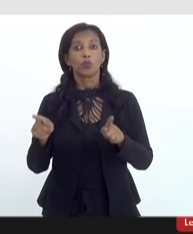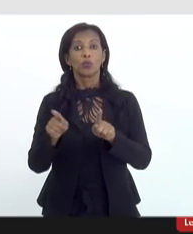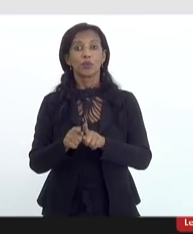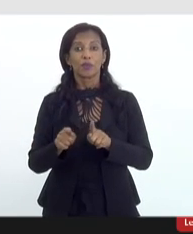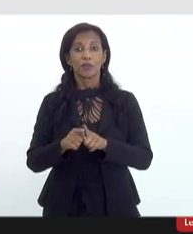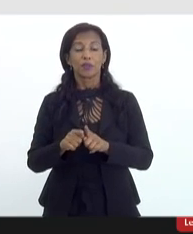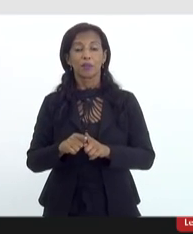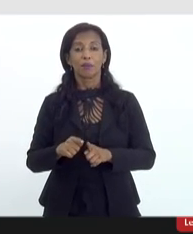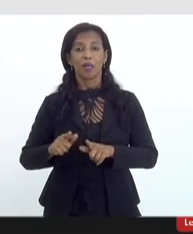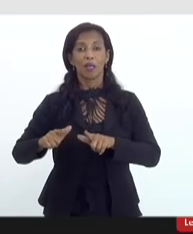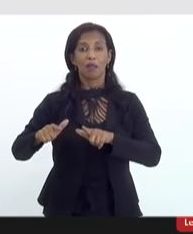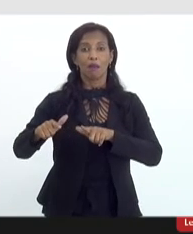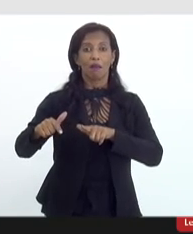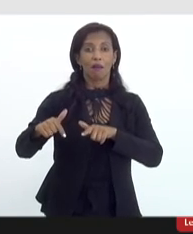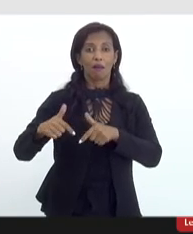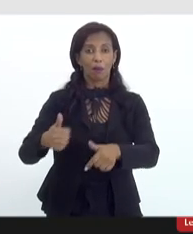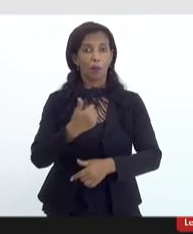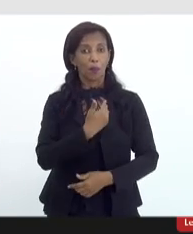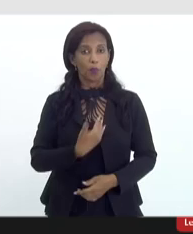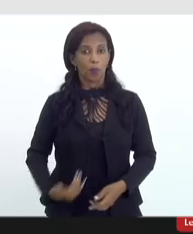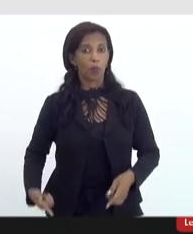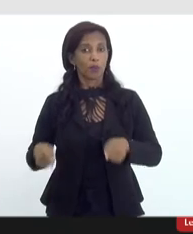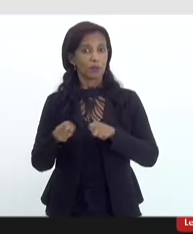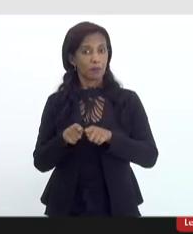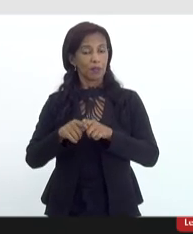oriundos desse universo